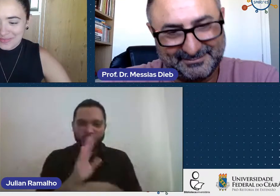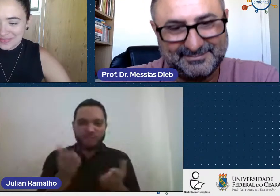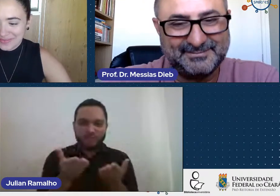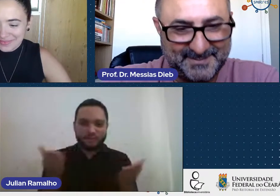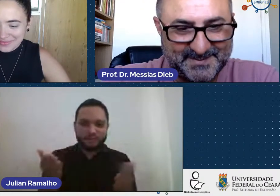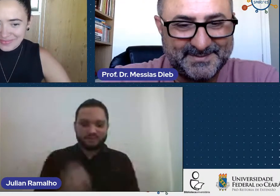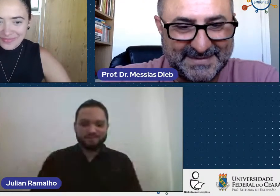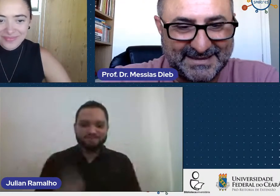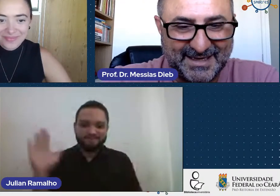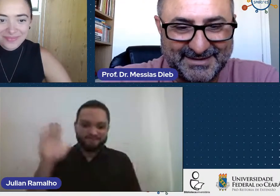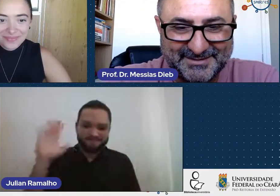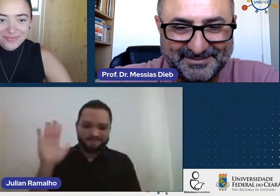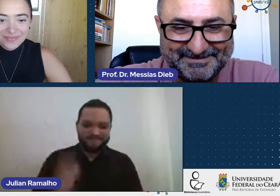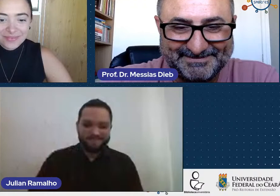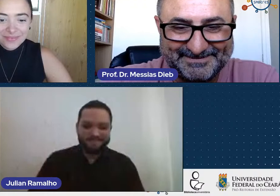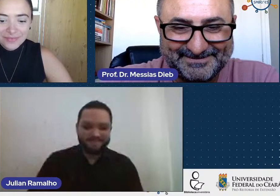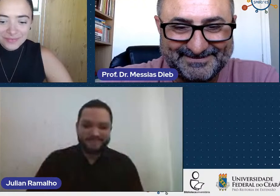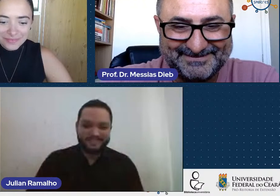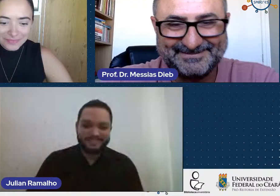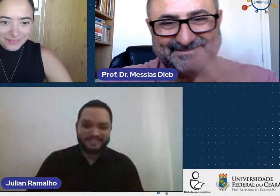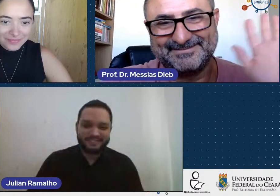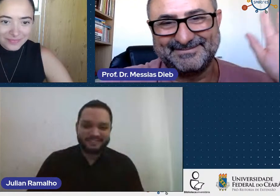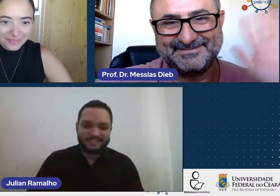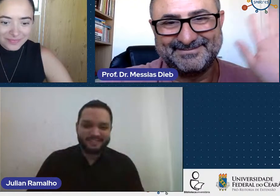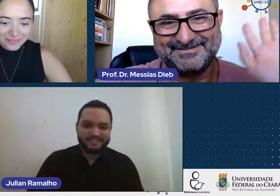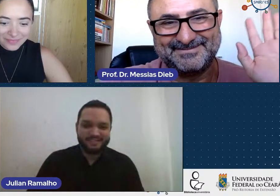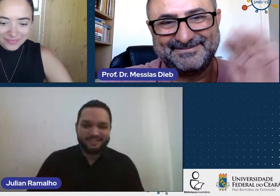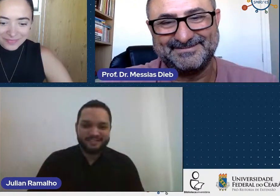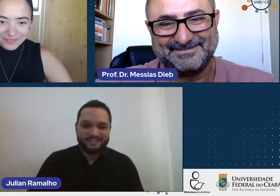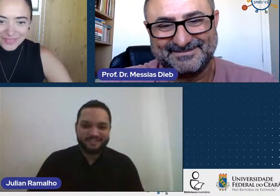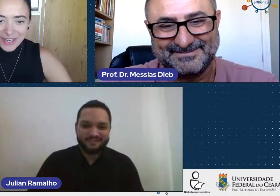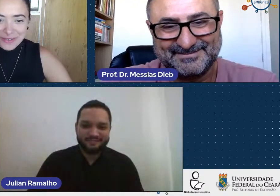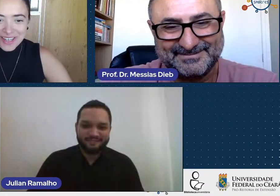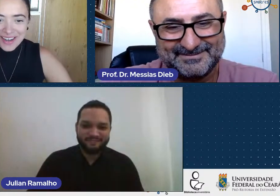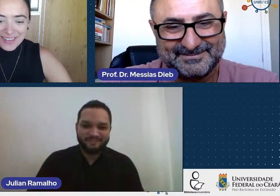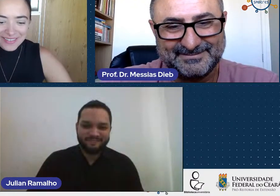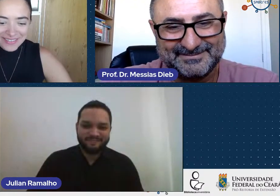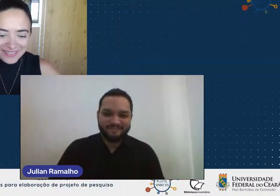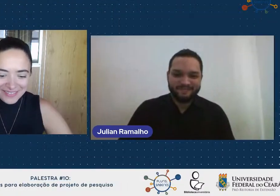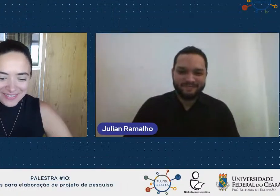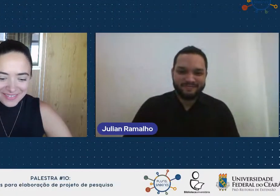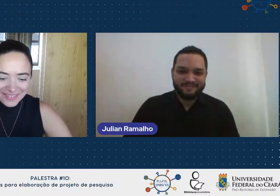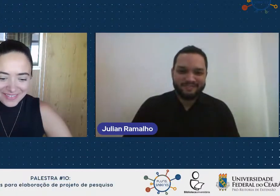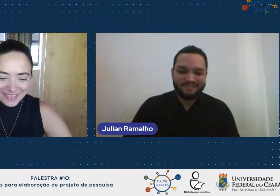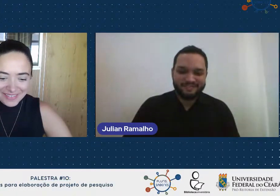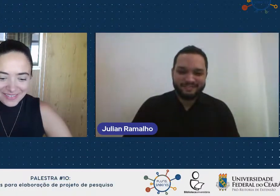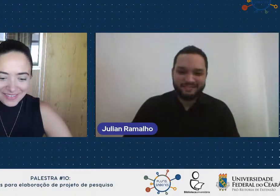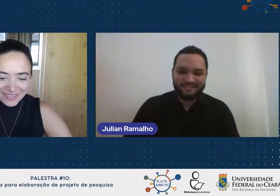todos. Tchau, tchau.